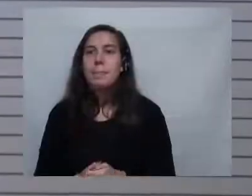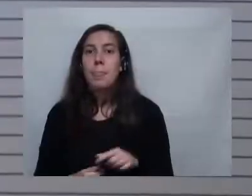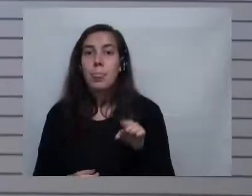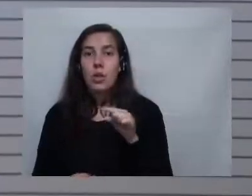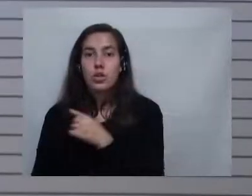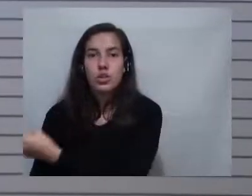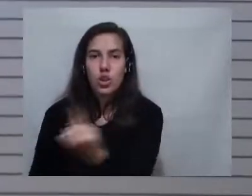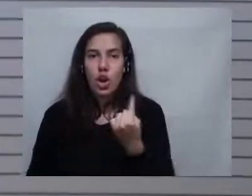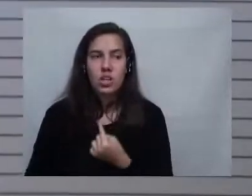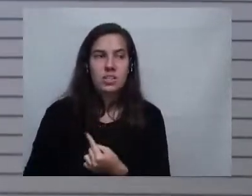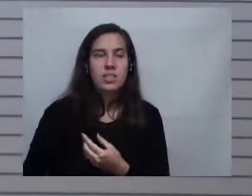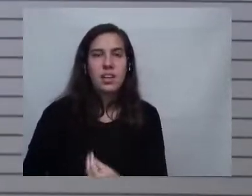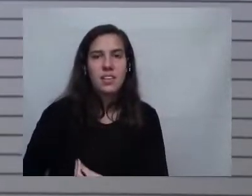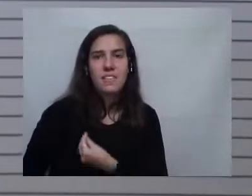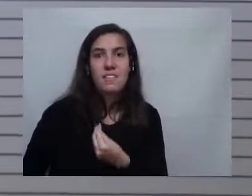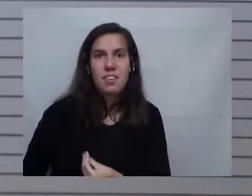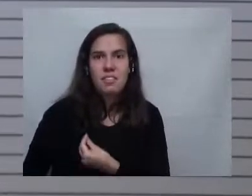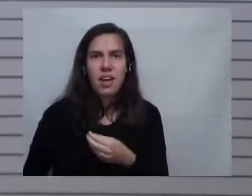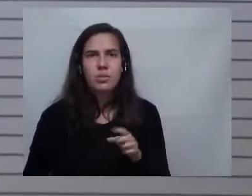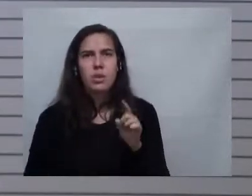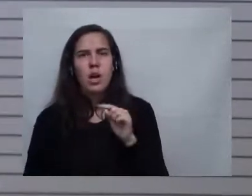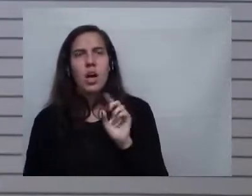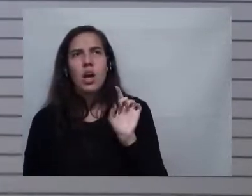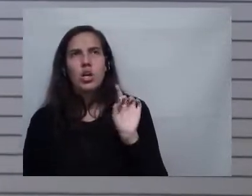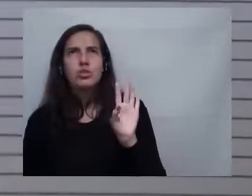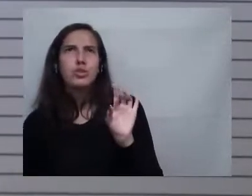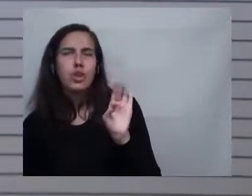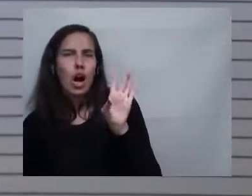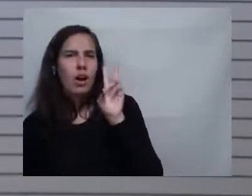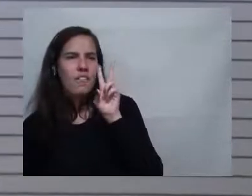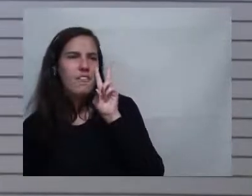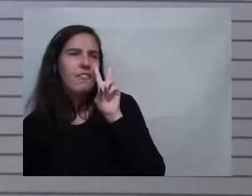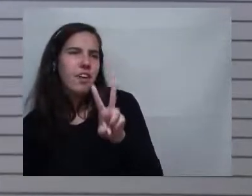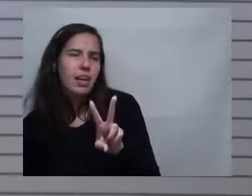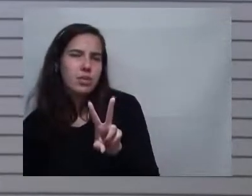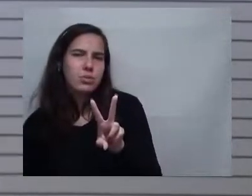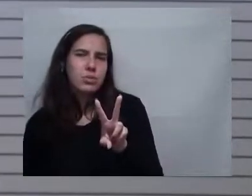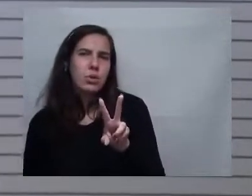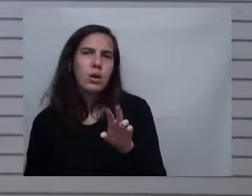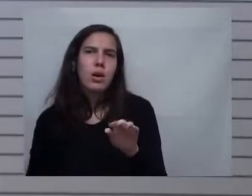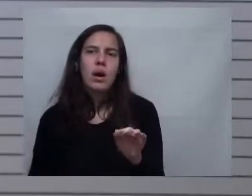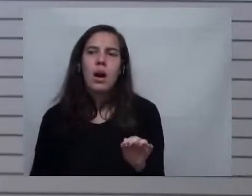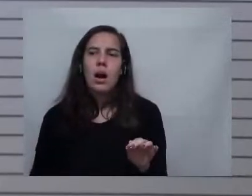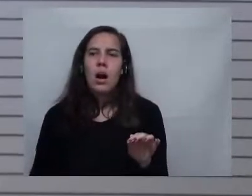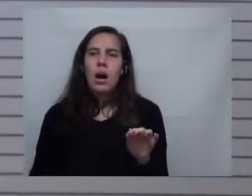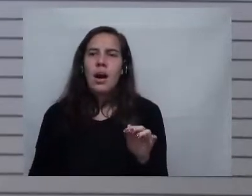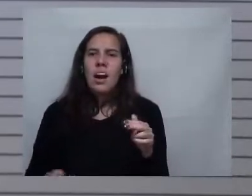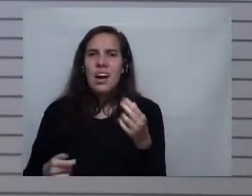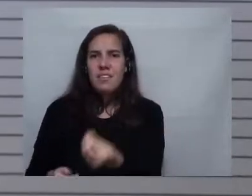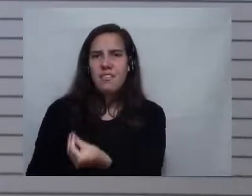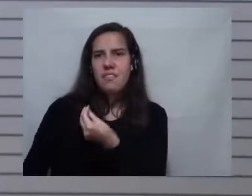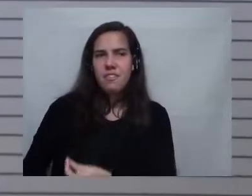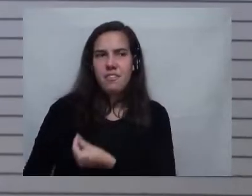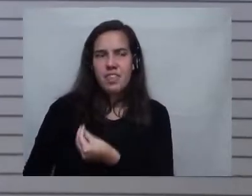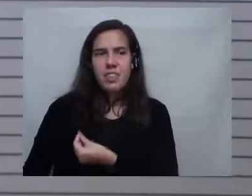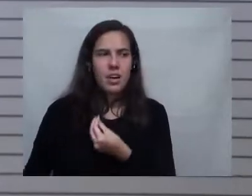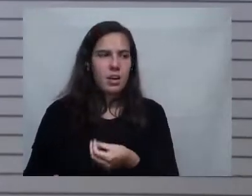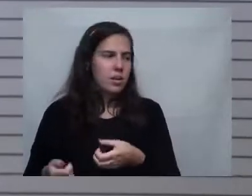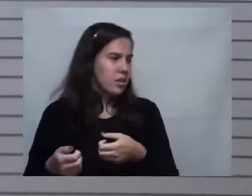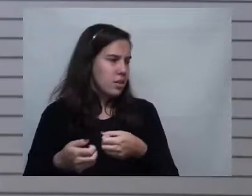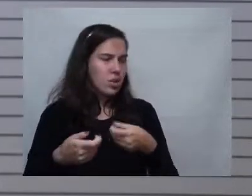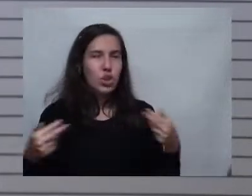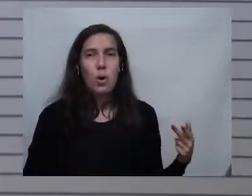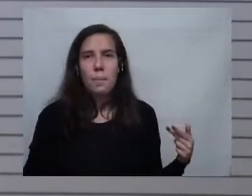você está vivendo sob o olhar terreno tá querendo se formar casar e para Disney comprar um sítio